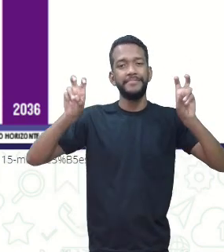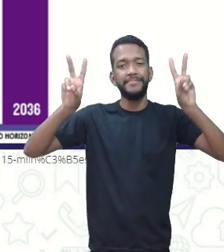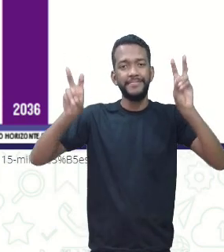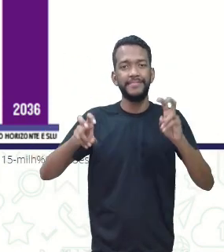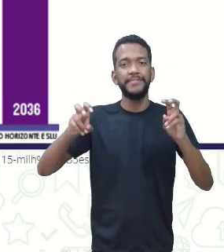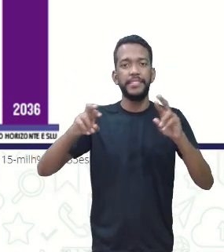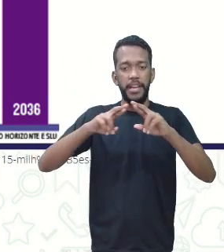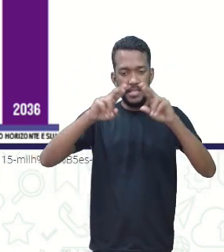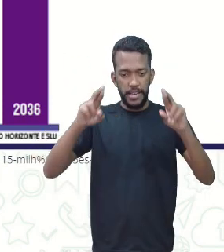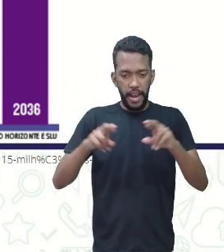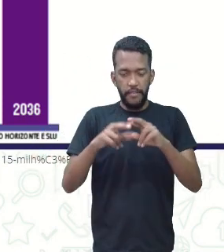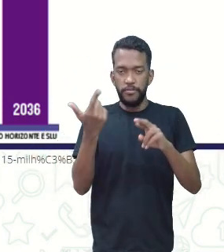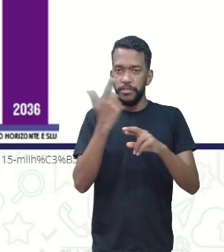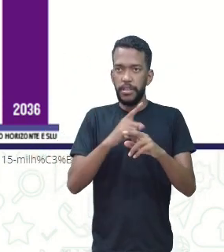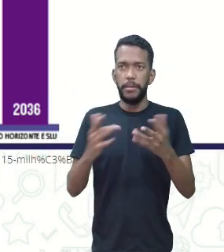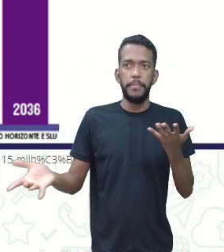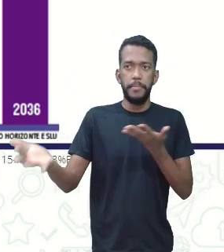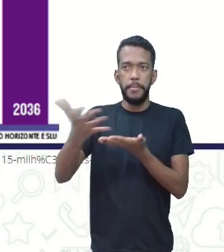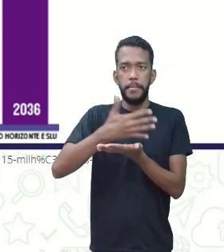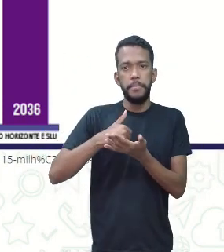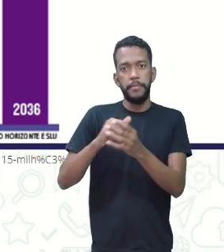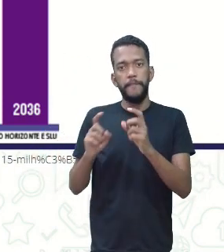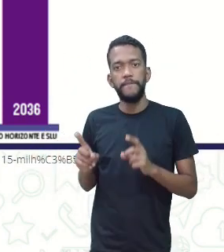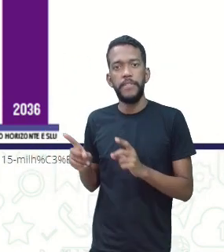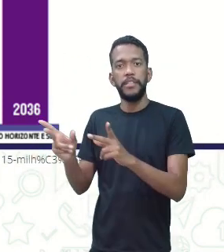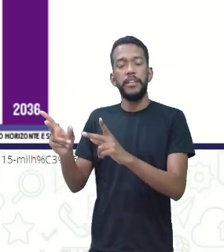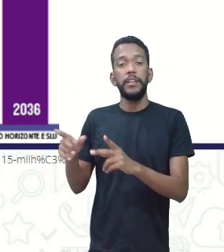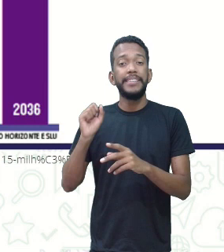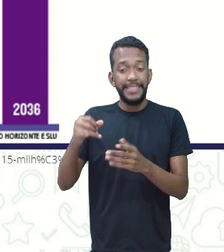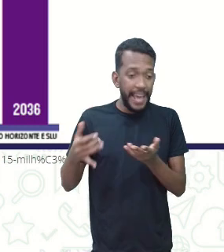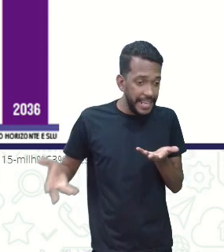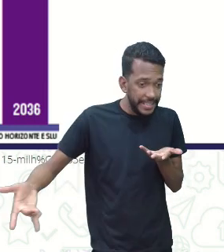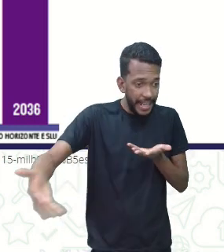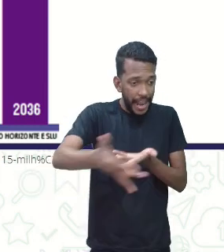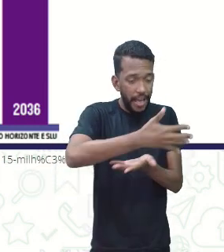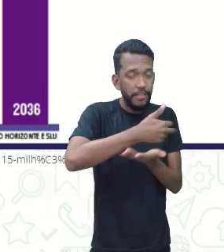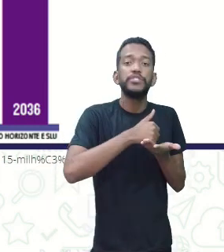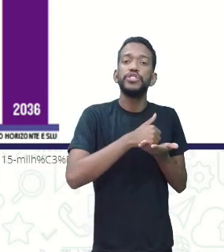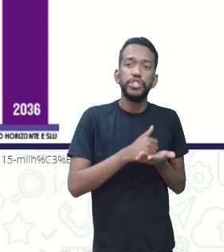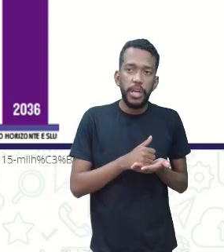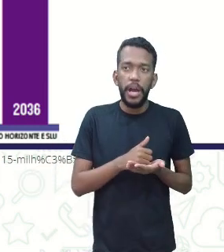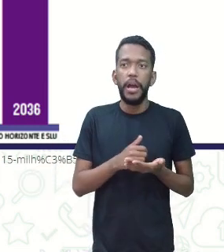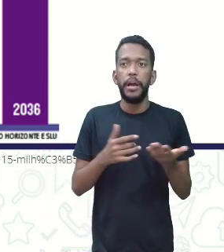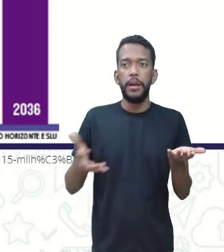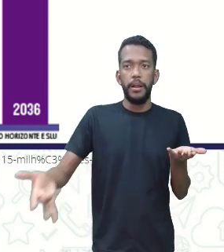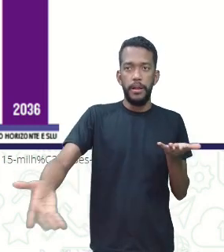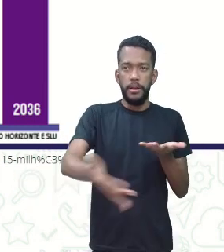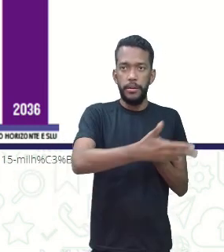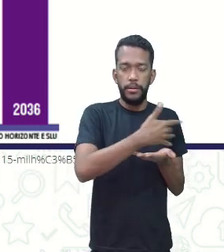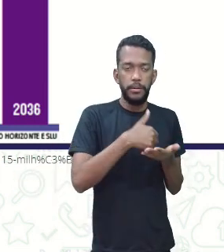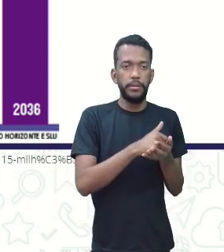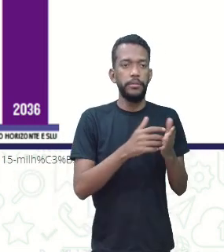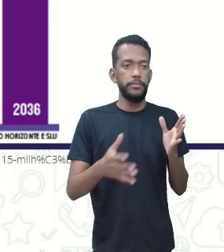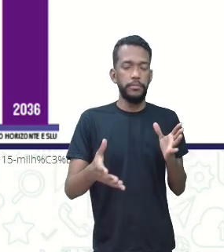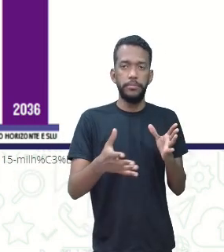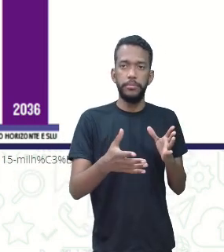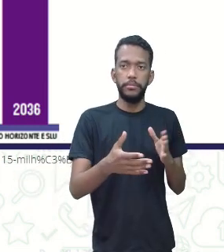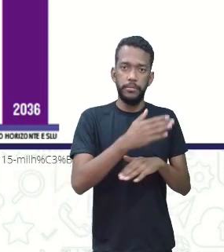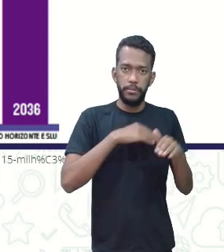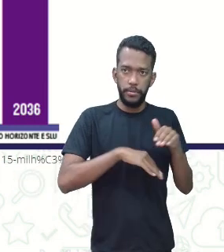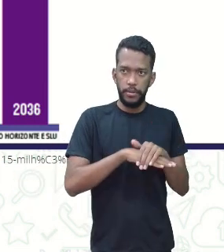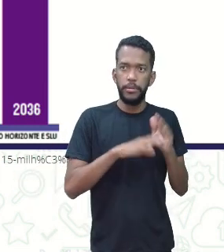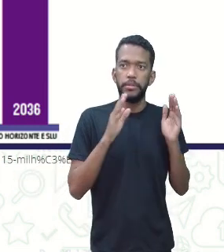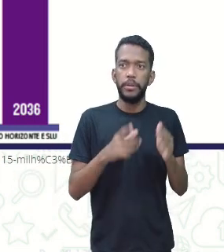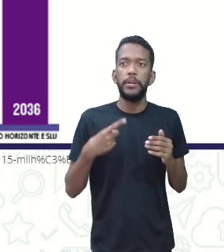para serem vendidos. Então, dos recicláveis que são coletados, dessa quantidade que é coletada, a gente